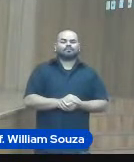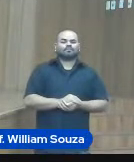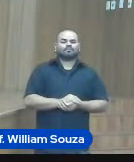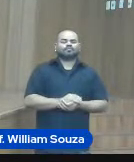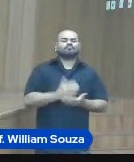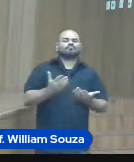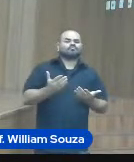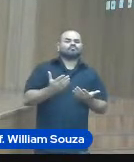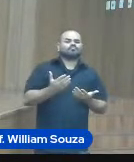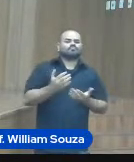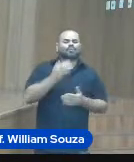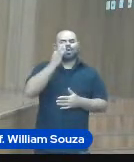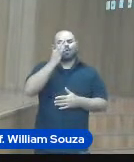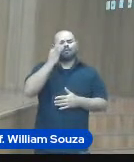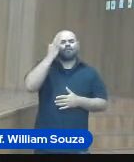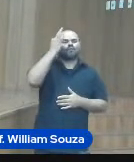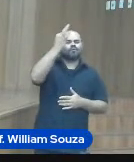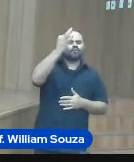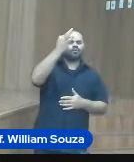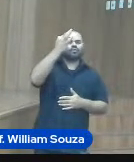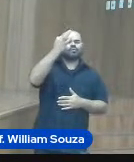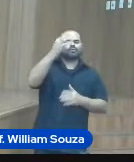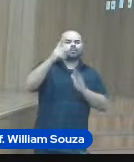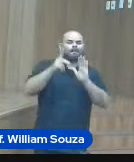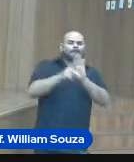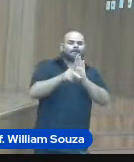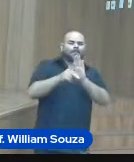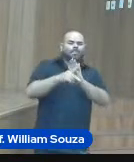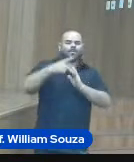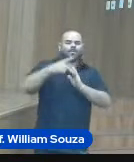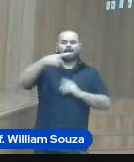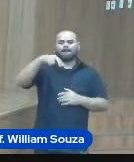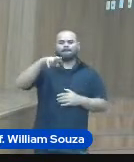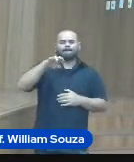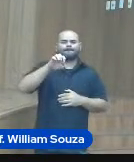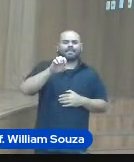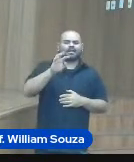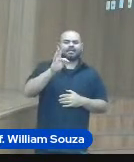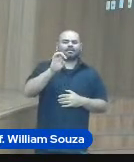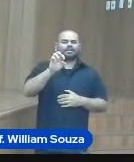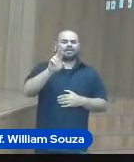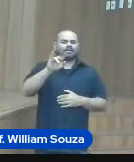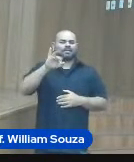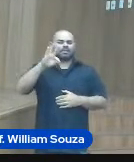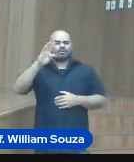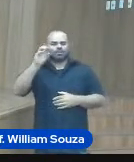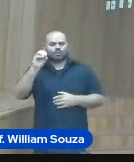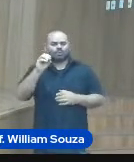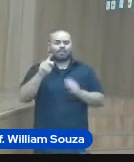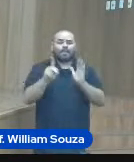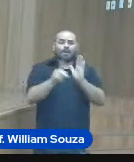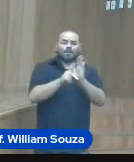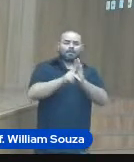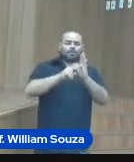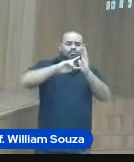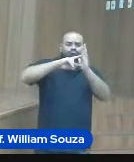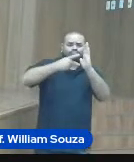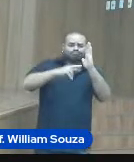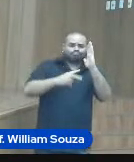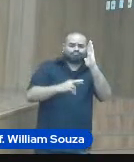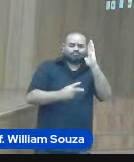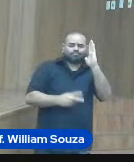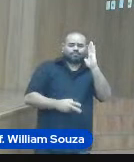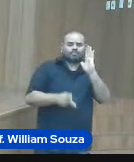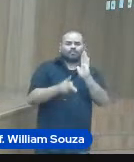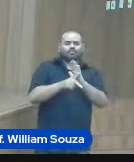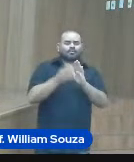Futuro do pretérito. Esse é um tempo de conjugação verbal que a gente aprende na escola, logo cedo, lá no